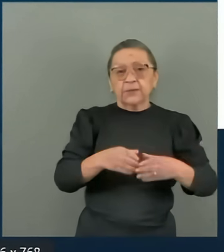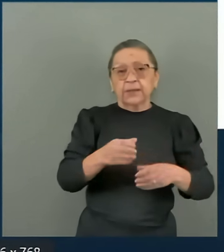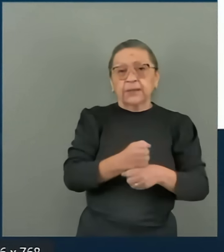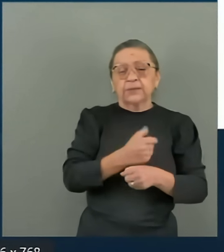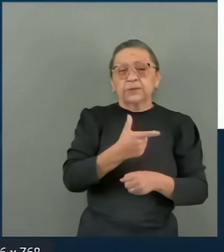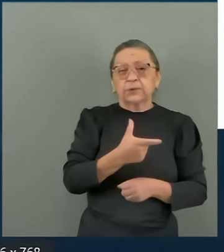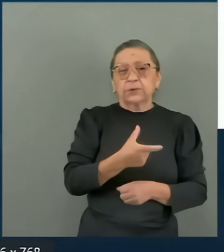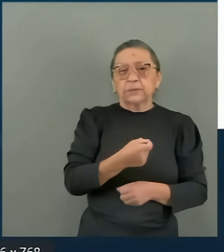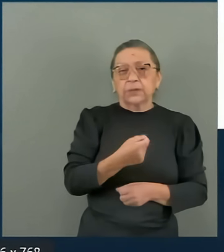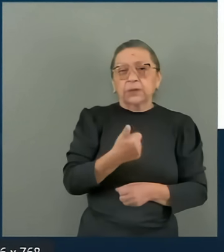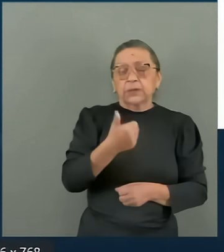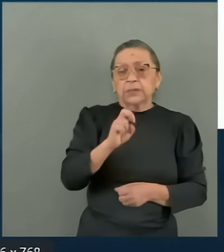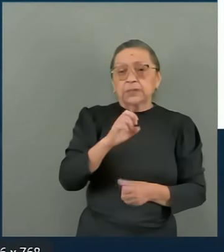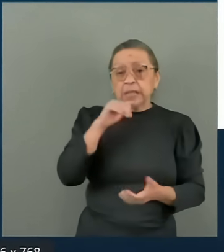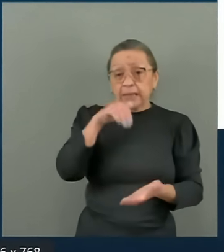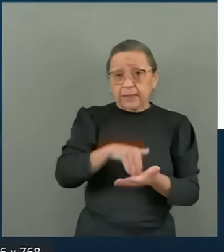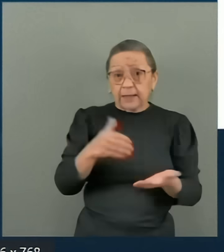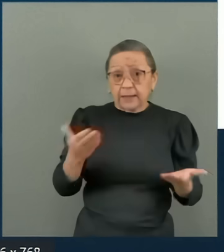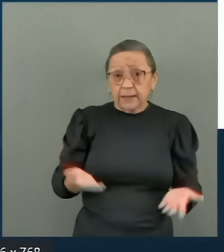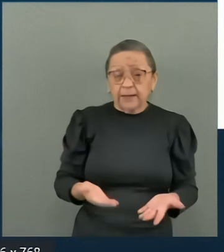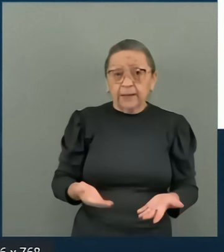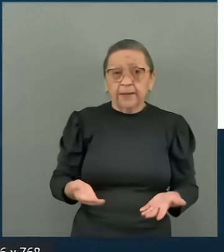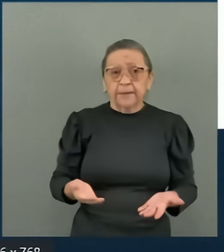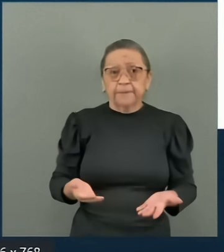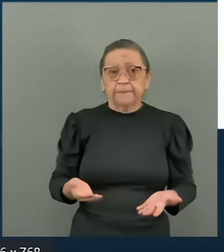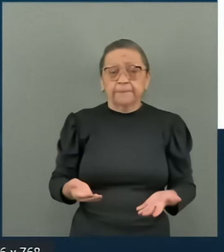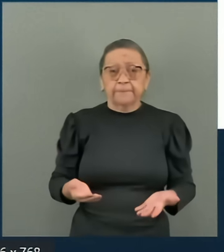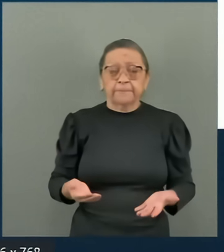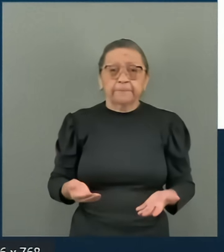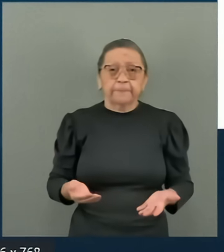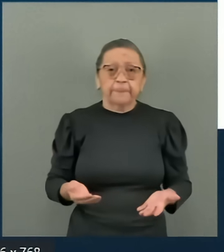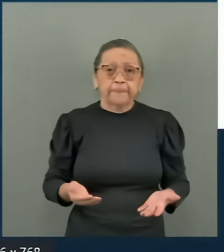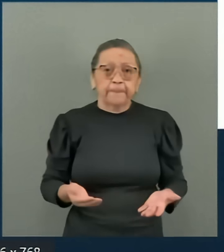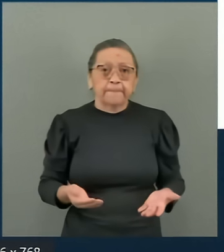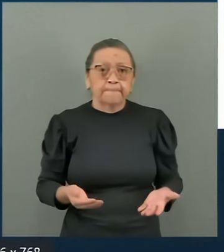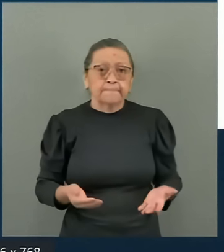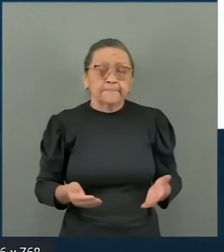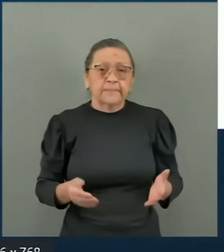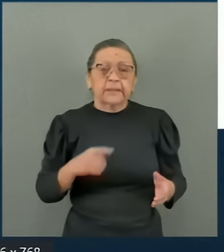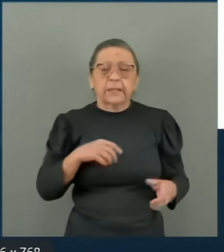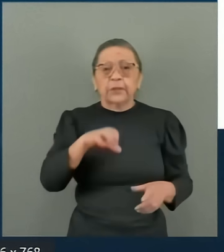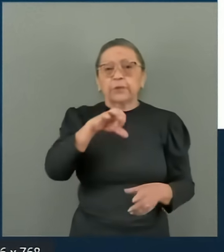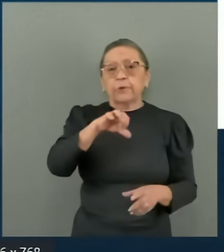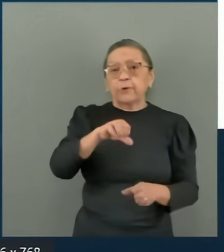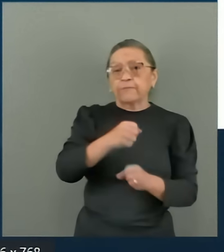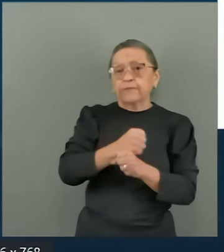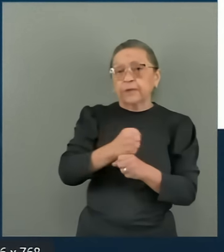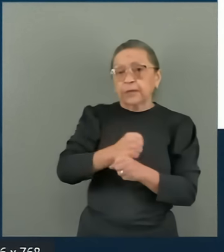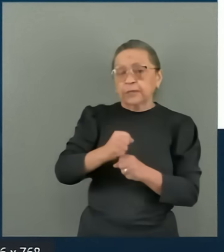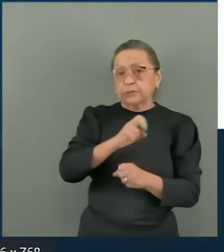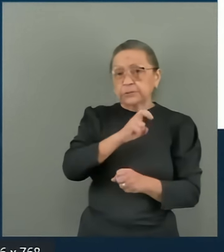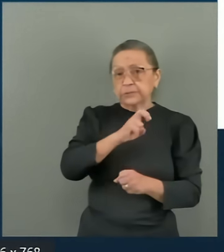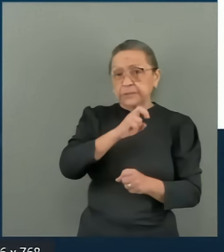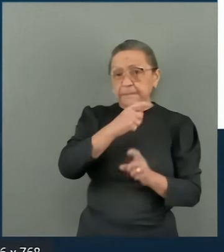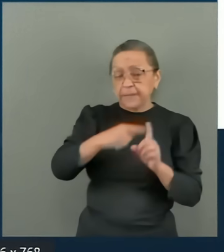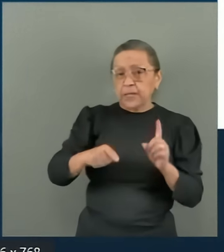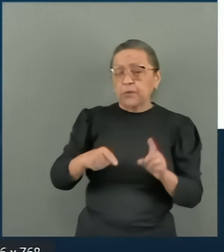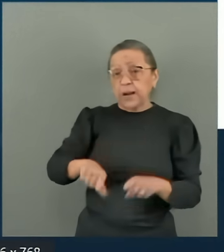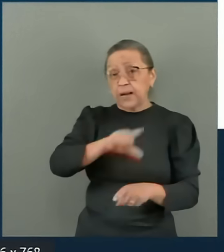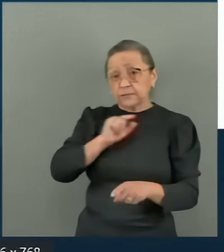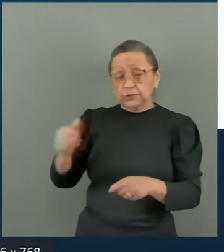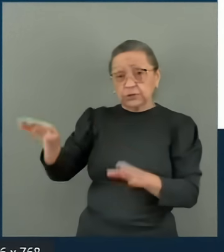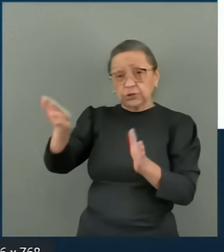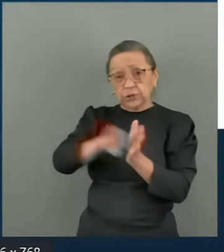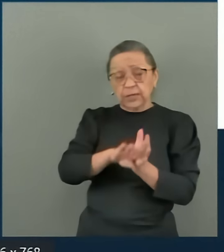2015 até a presente data, nós temos 9 anos e meio antes da chegada do senhor, 46%